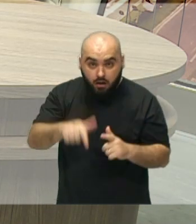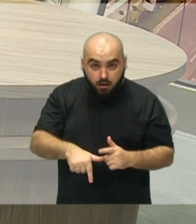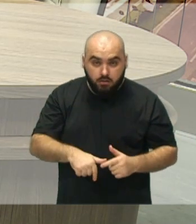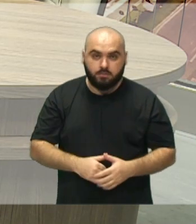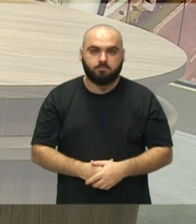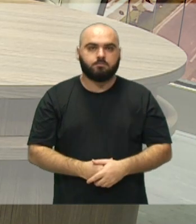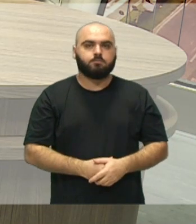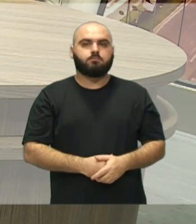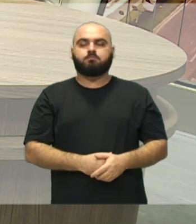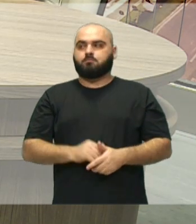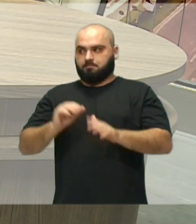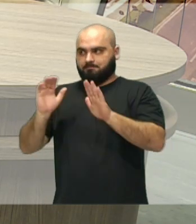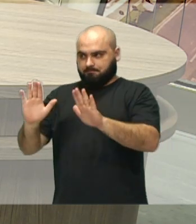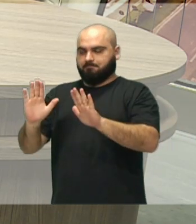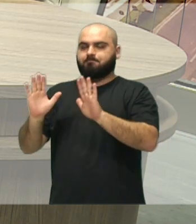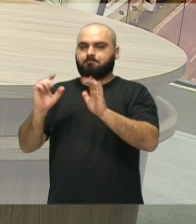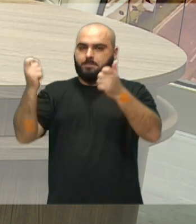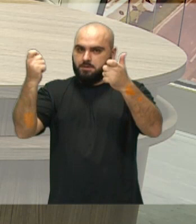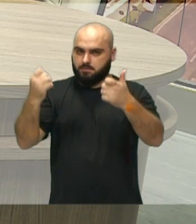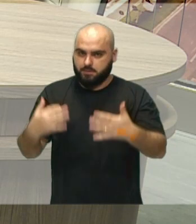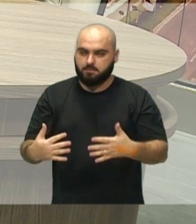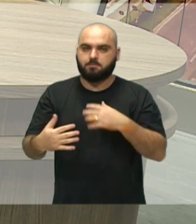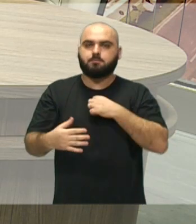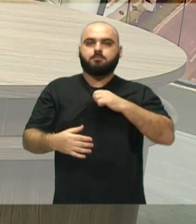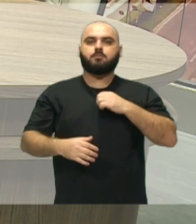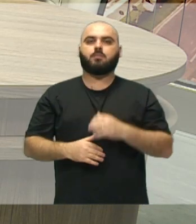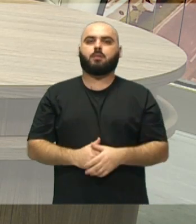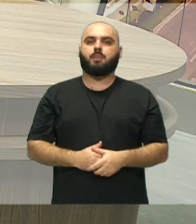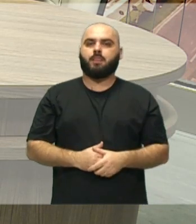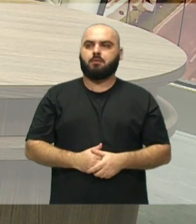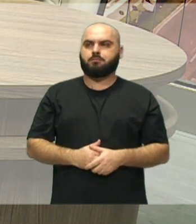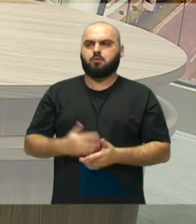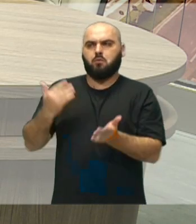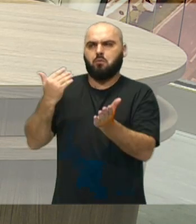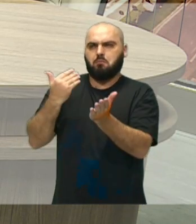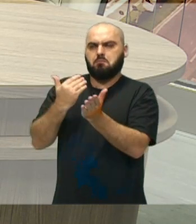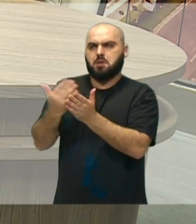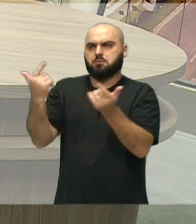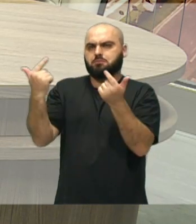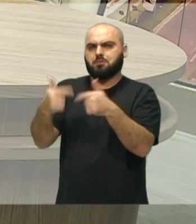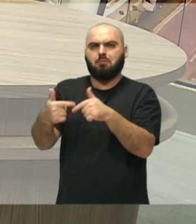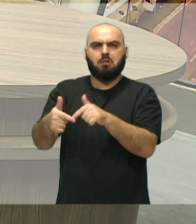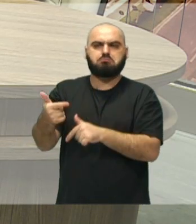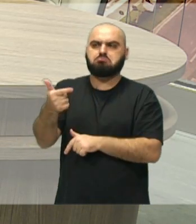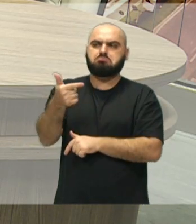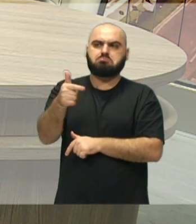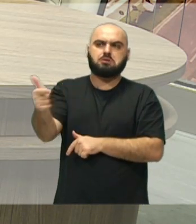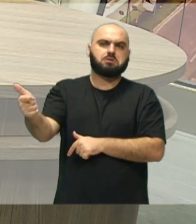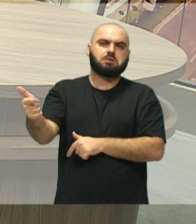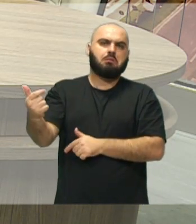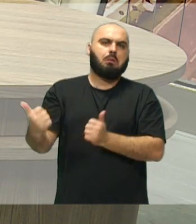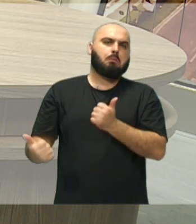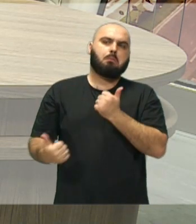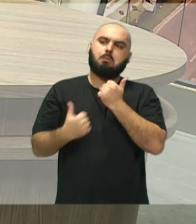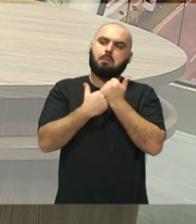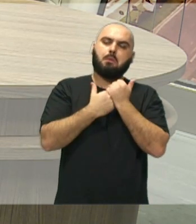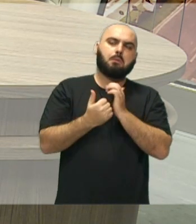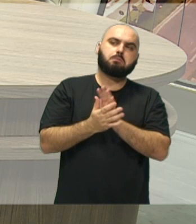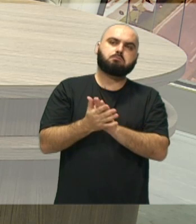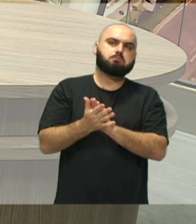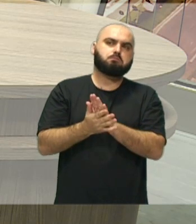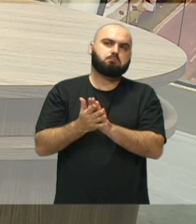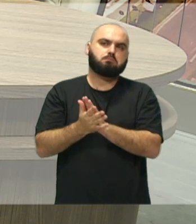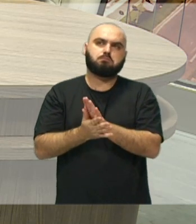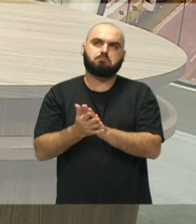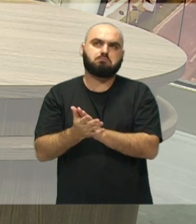Na verdade, assim, como o trabalho era o começo, a gente não tinha quase apoio, né? Era